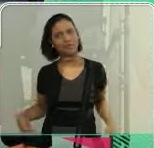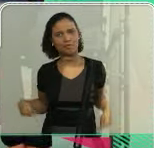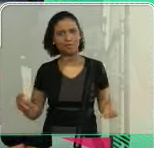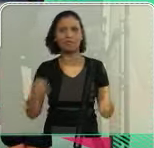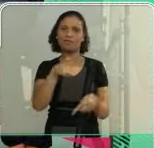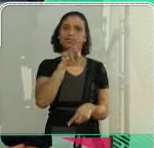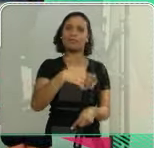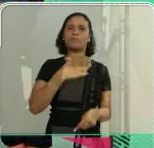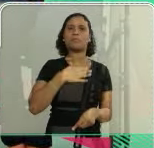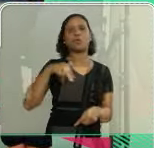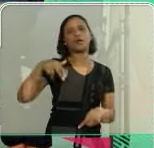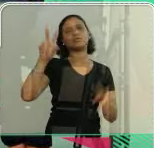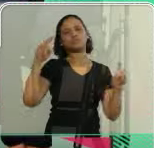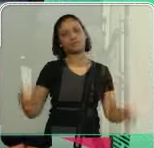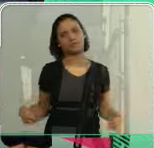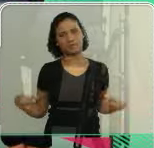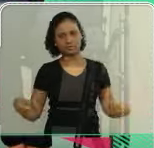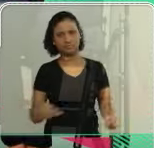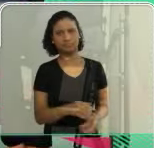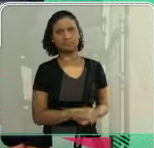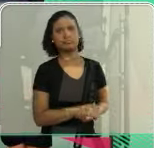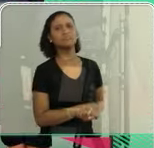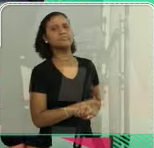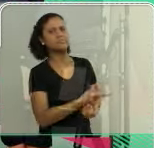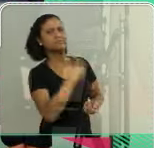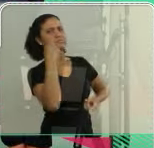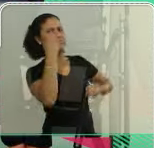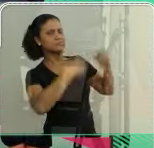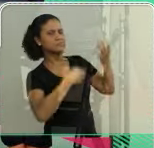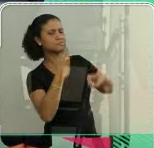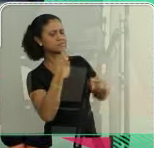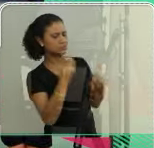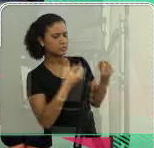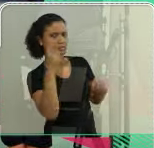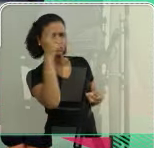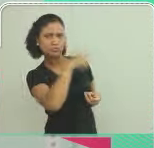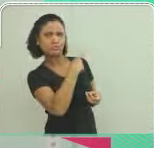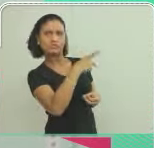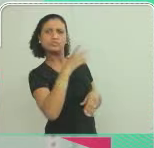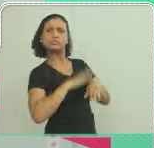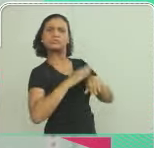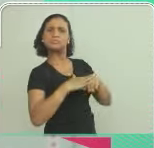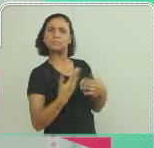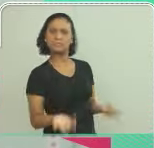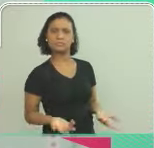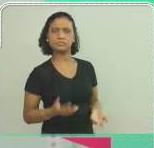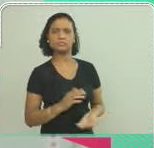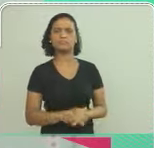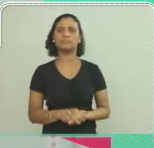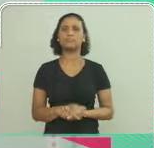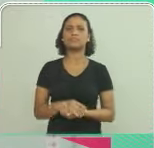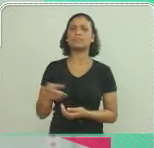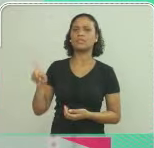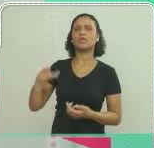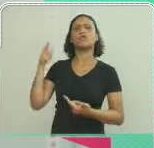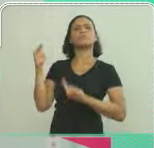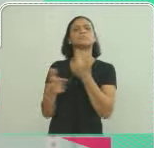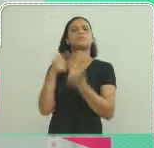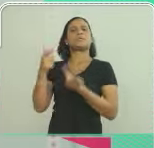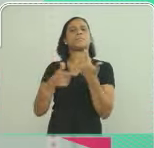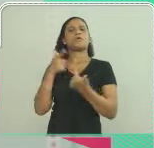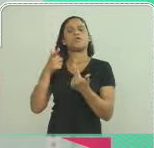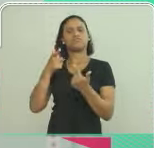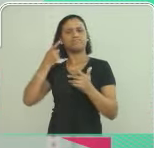rodas. E aí por isso que o nome é Meu Andar sobre Rodas. E é difícil falar de si mesma? Foi um trabalho, acho que, profundo